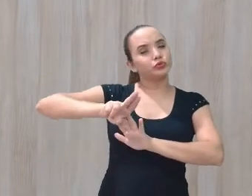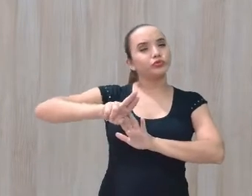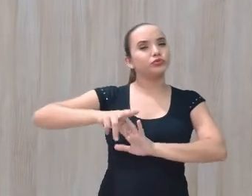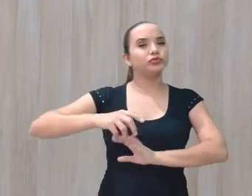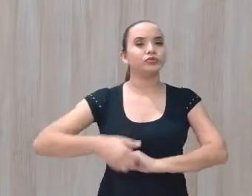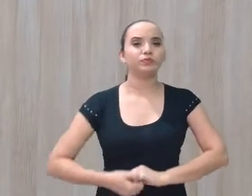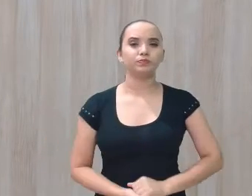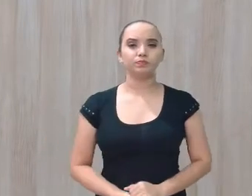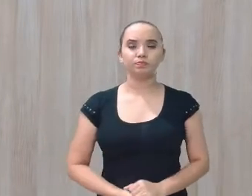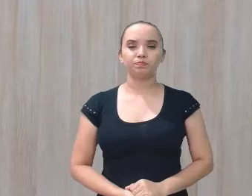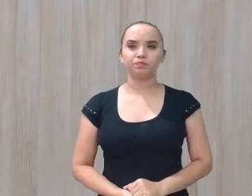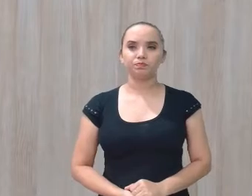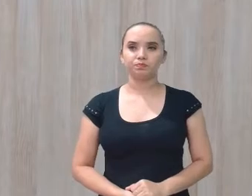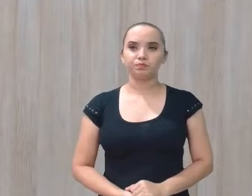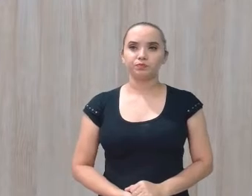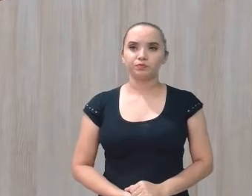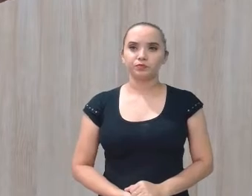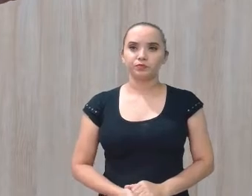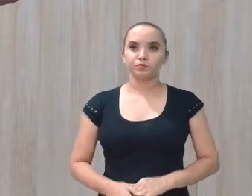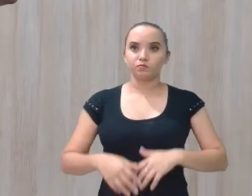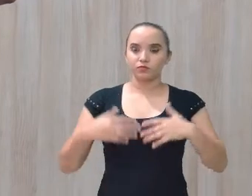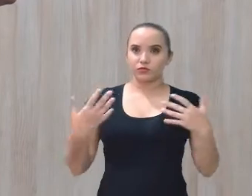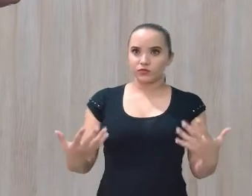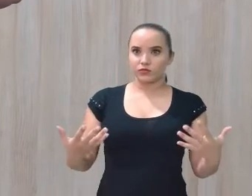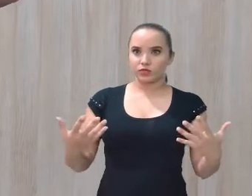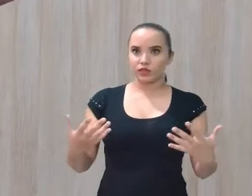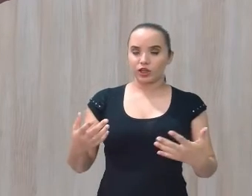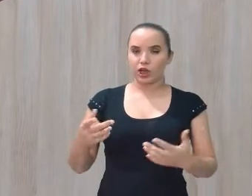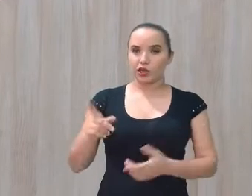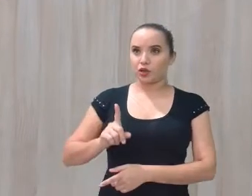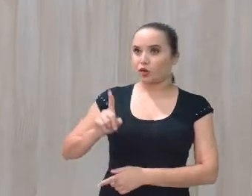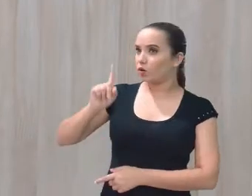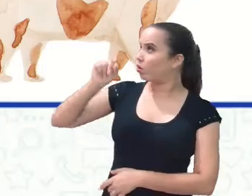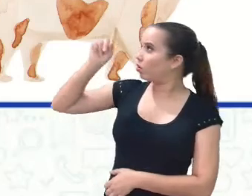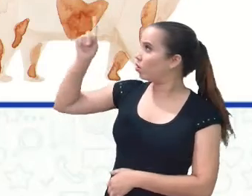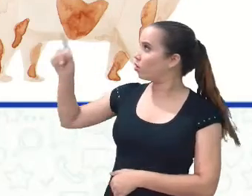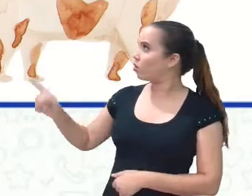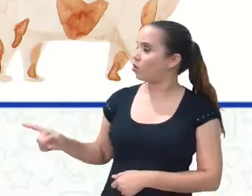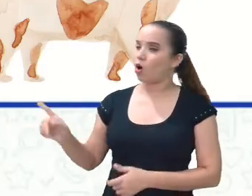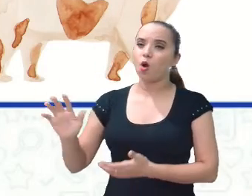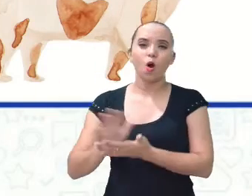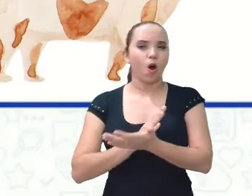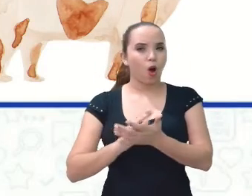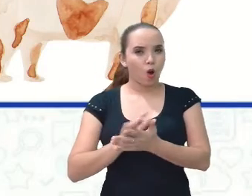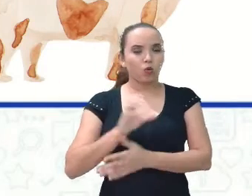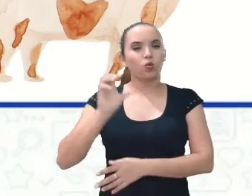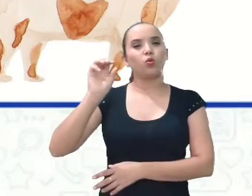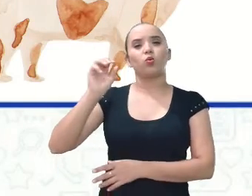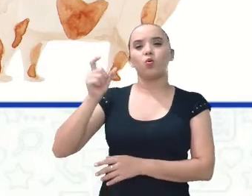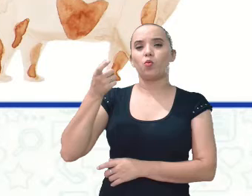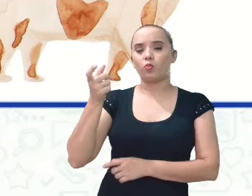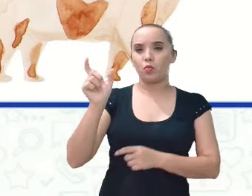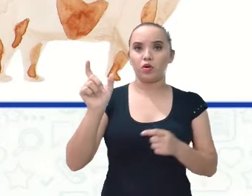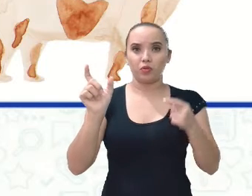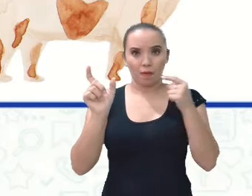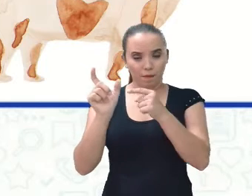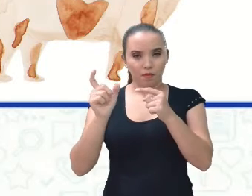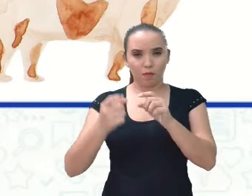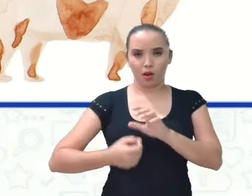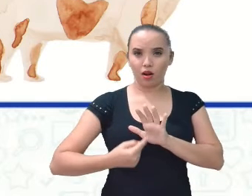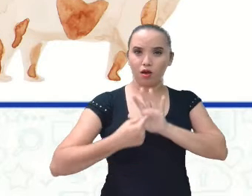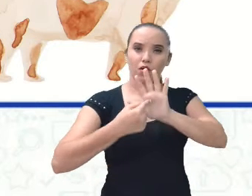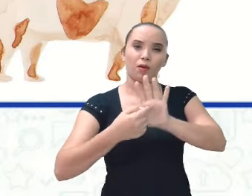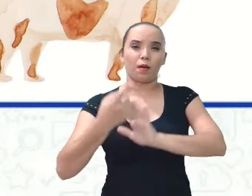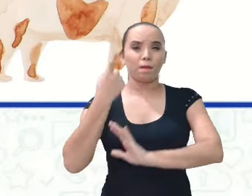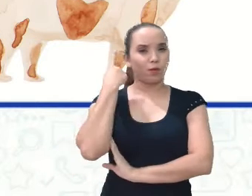da onomatopeia. E aí, vamos ver algumas onomatopeias, né, para a gente se divertir um